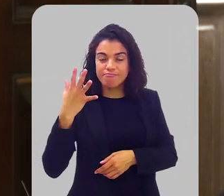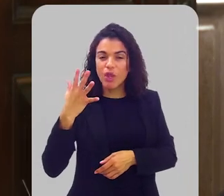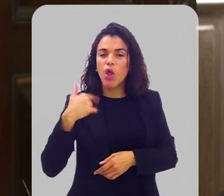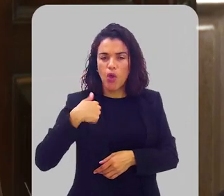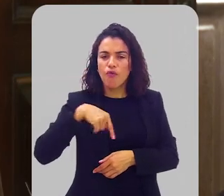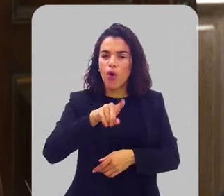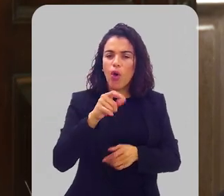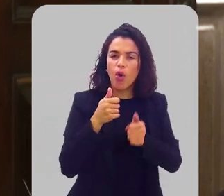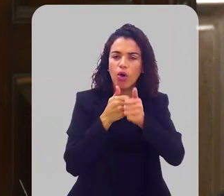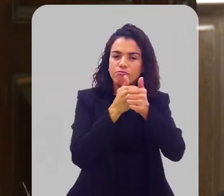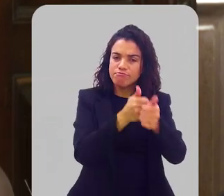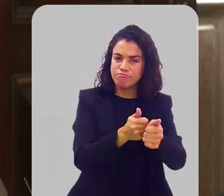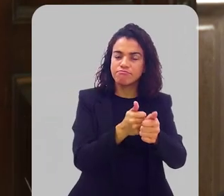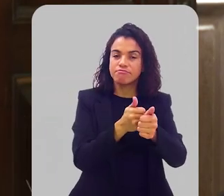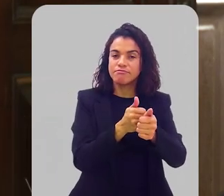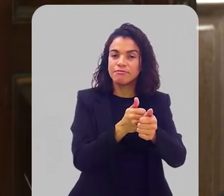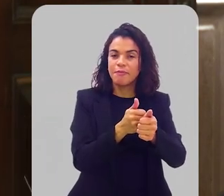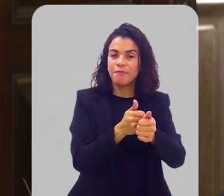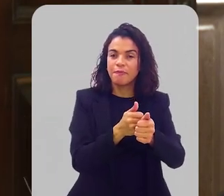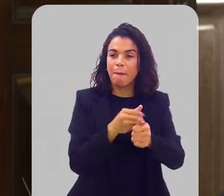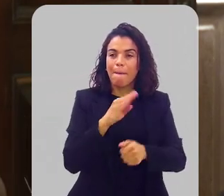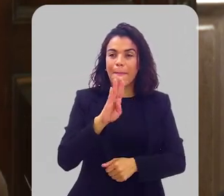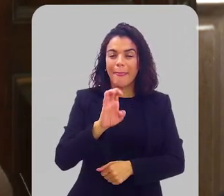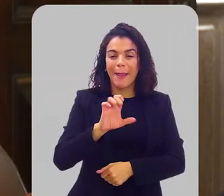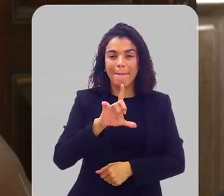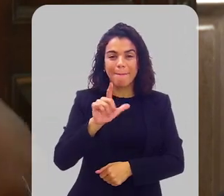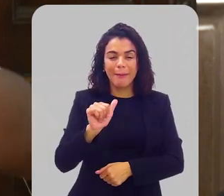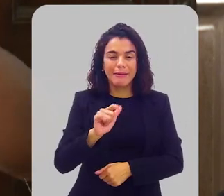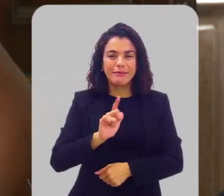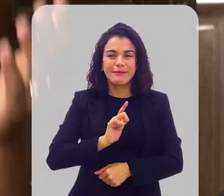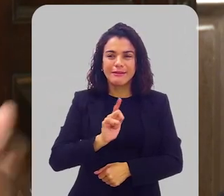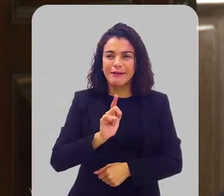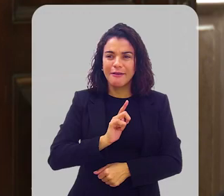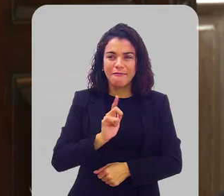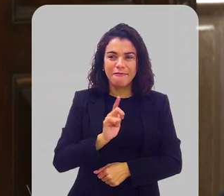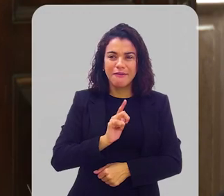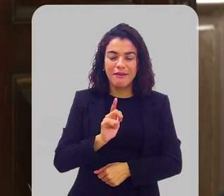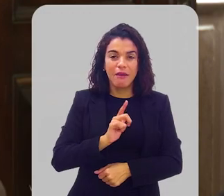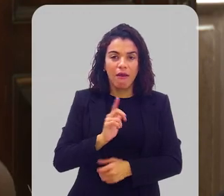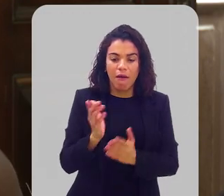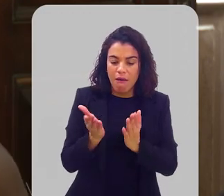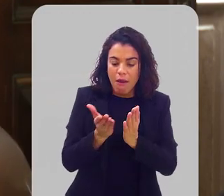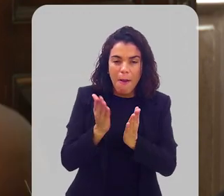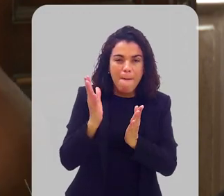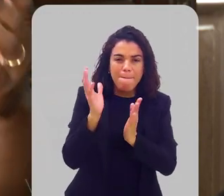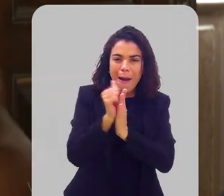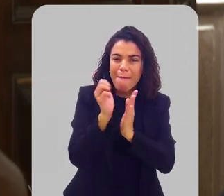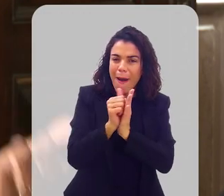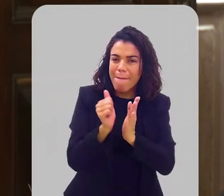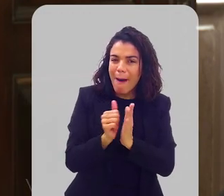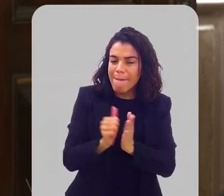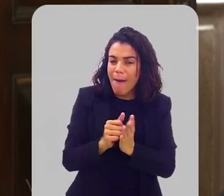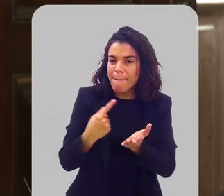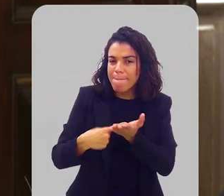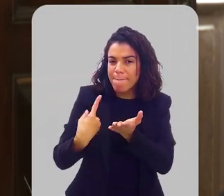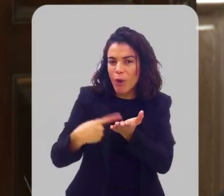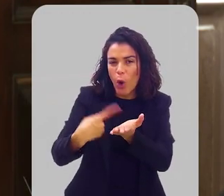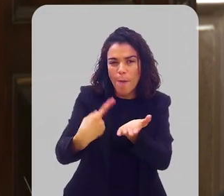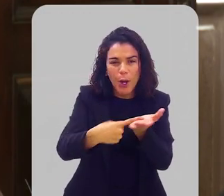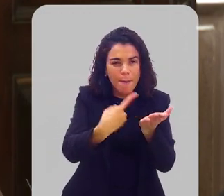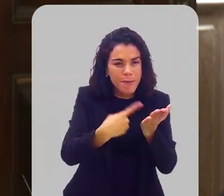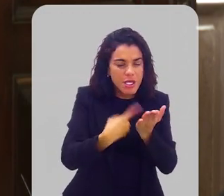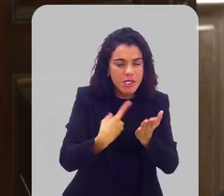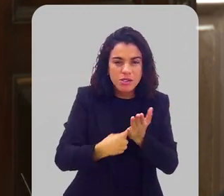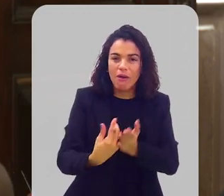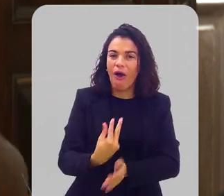decidir, assim, não, tô indo, vou contigo. A Bela teve... Nossa, assim, agendas como ela nunca teve na vida.